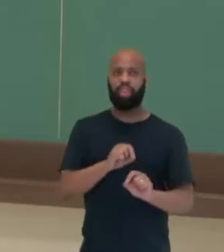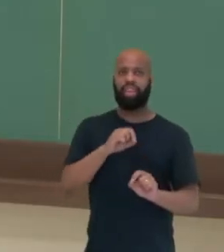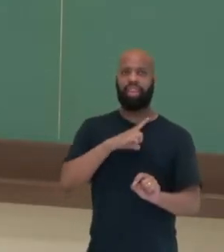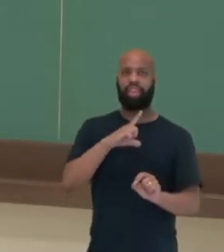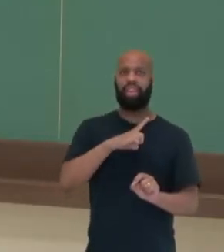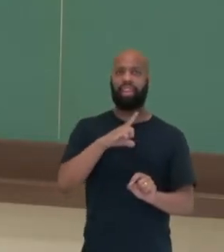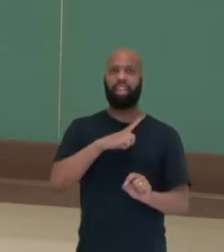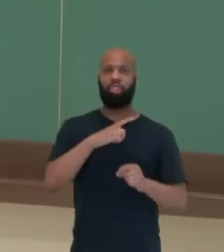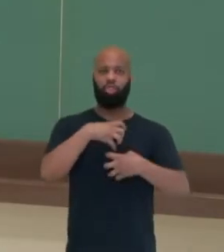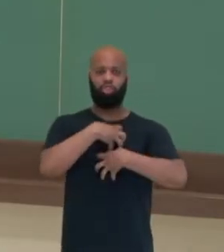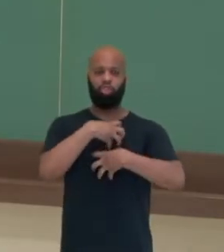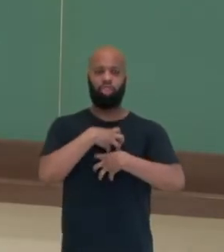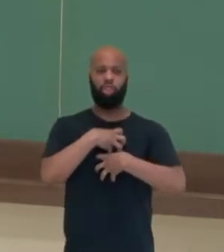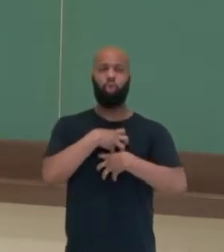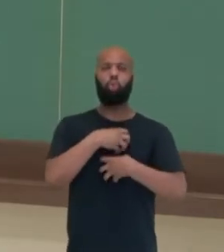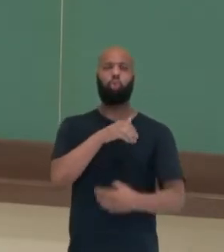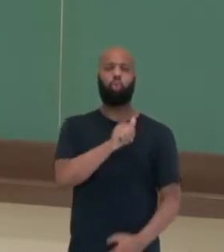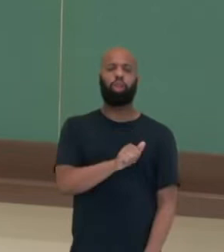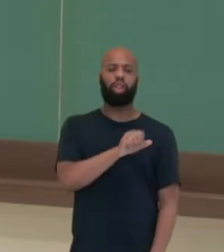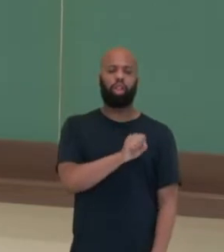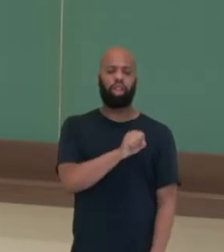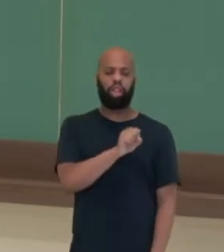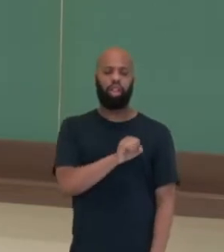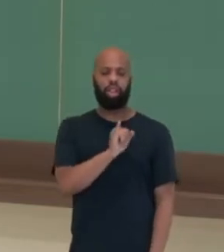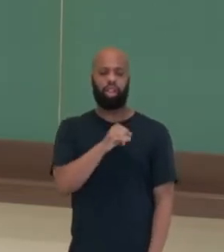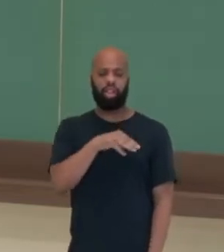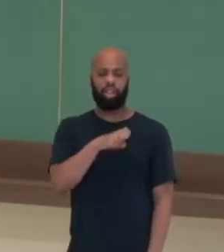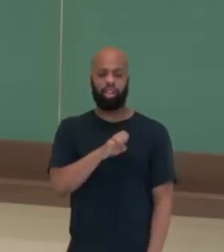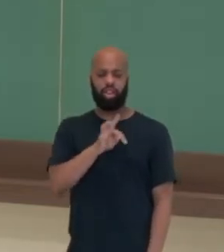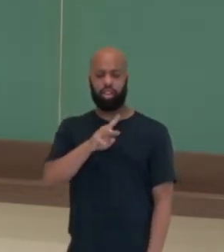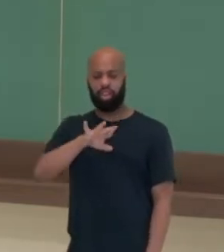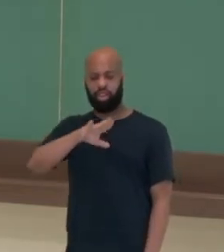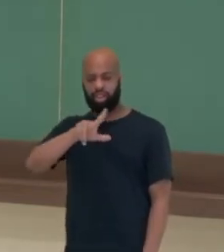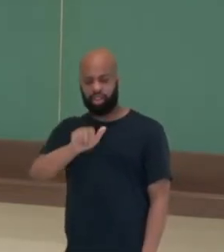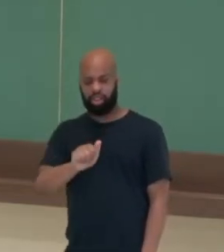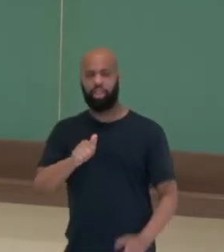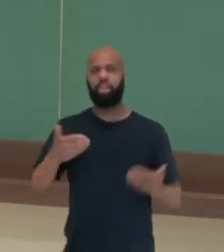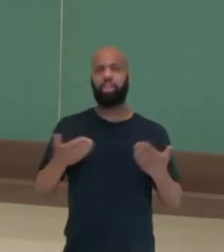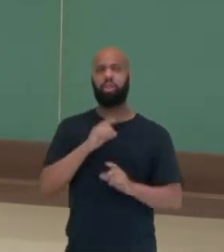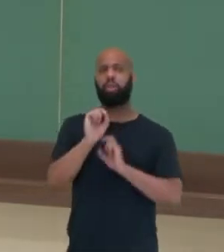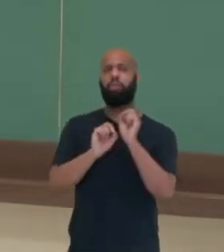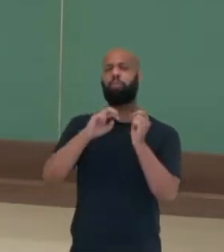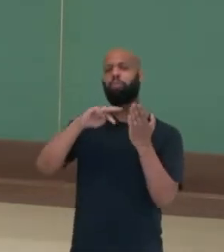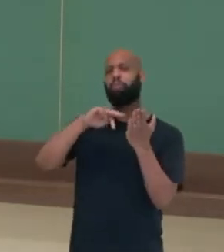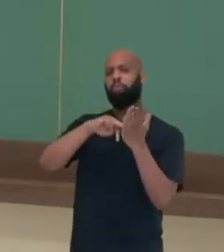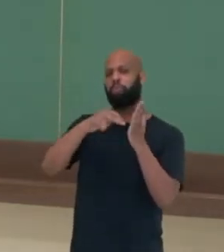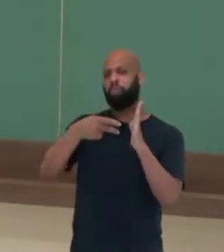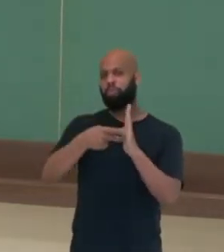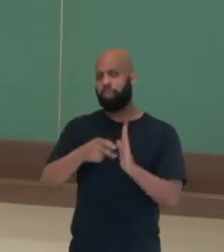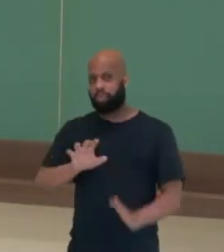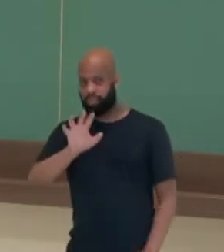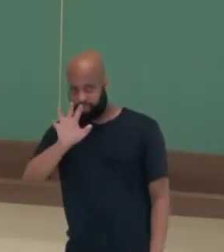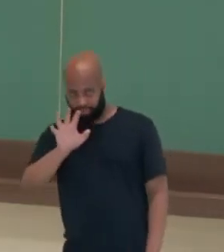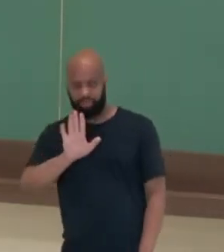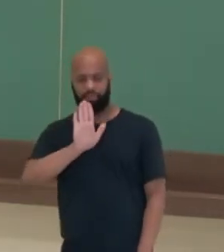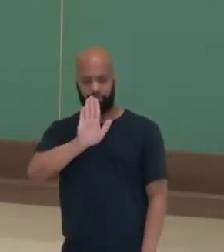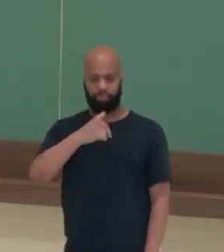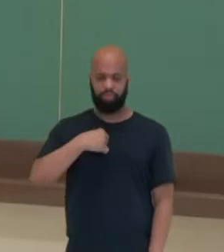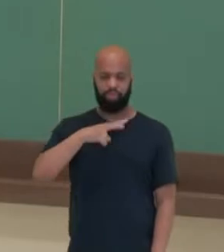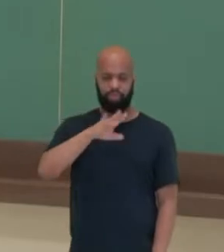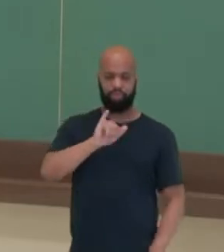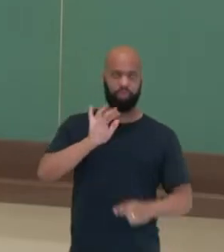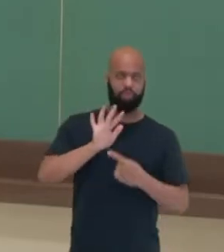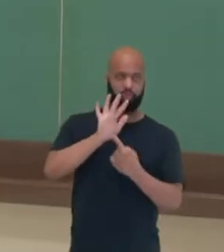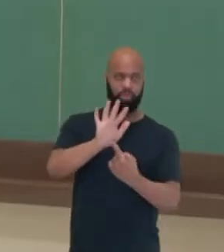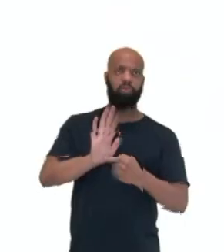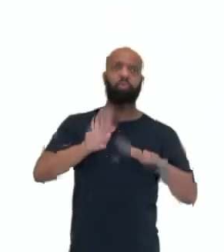é a condição. Tudo bem, professor? Já quero saber o que vem a ser assimetria, professor. Já lhe coloco para você, tá?